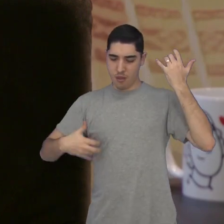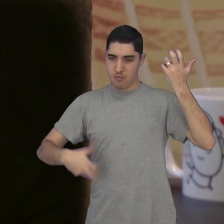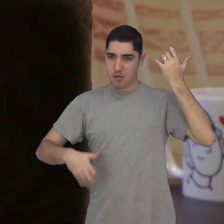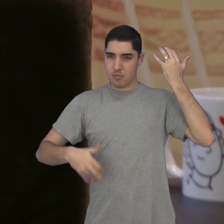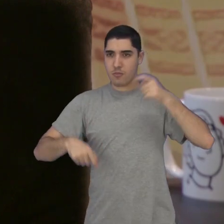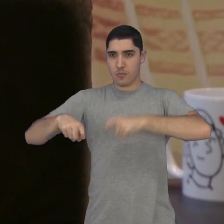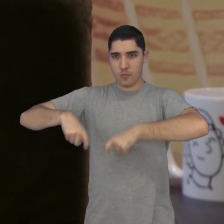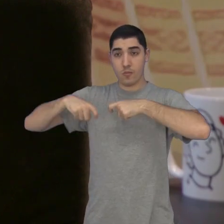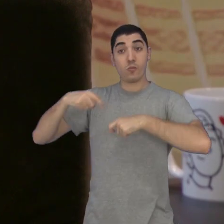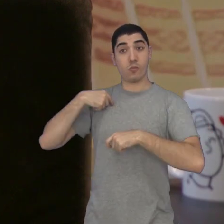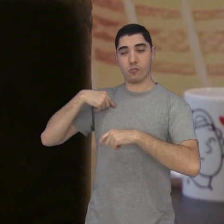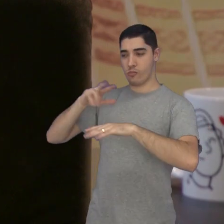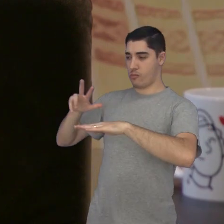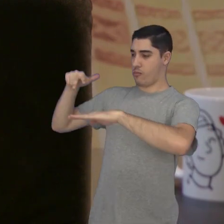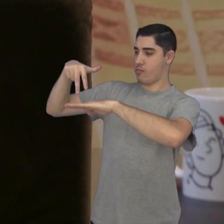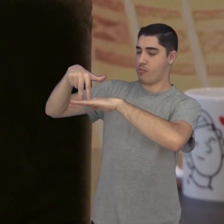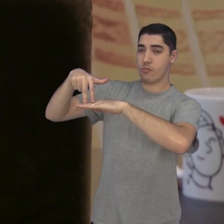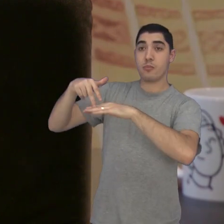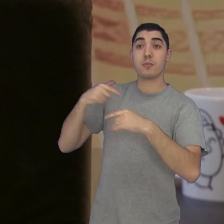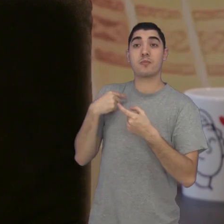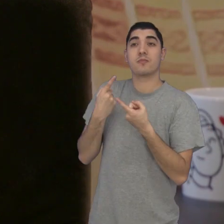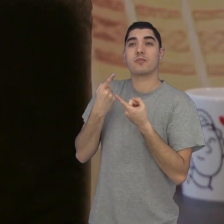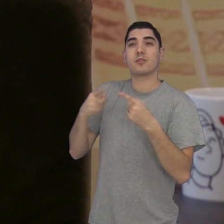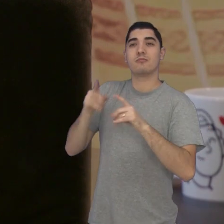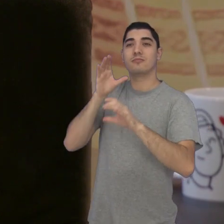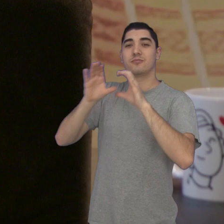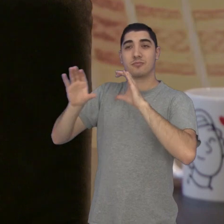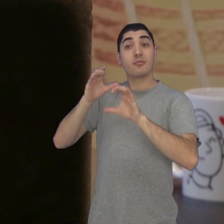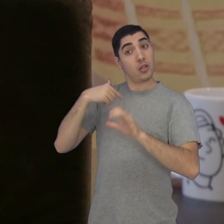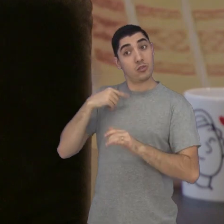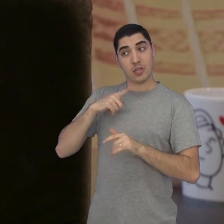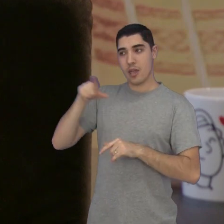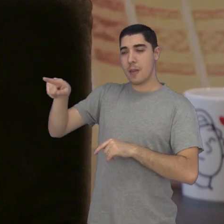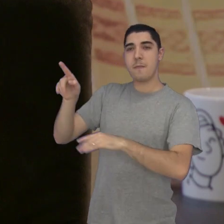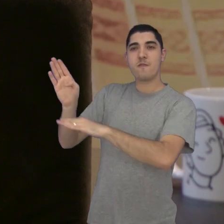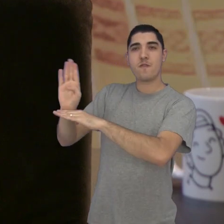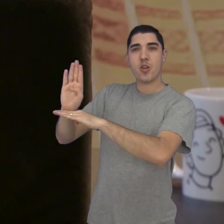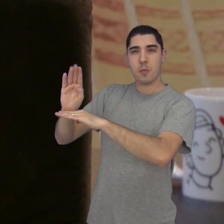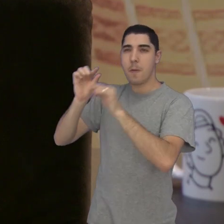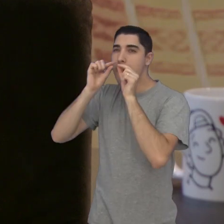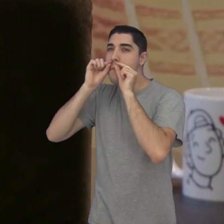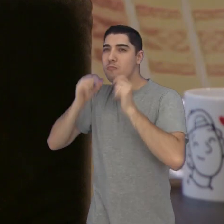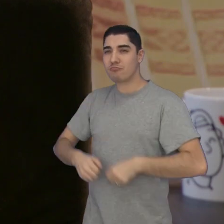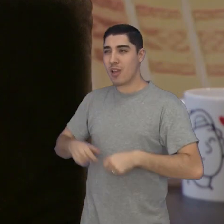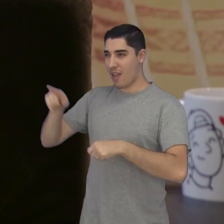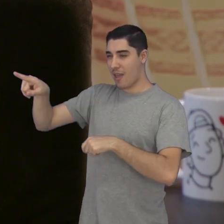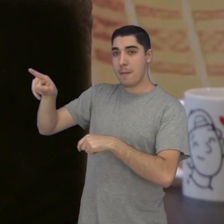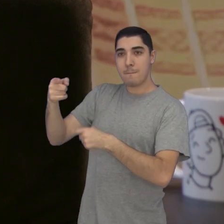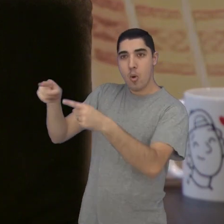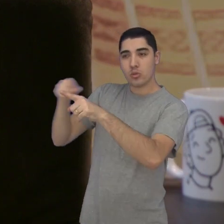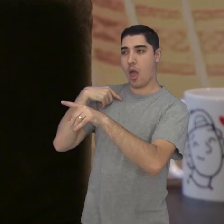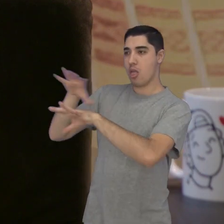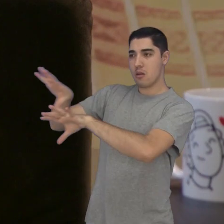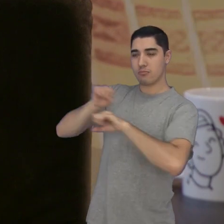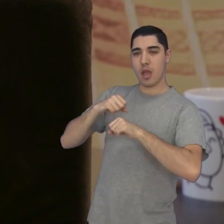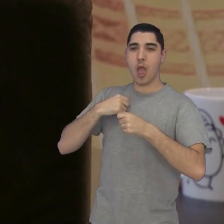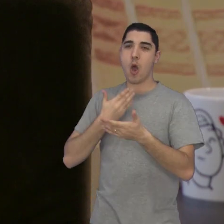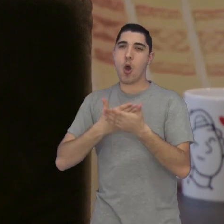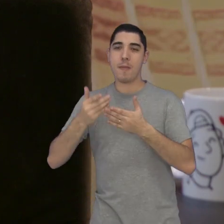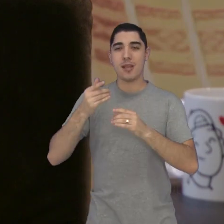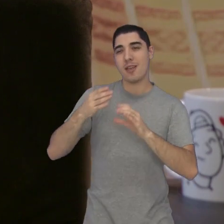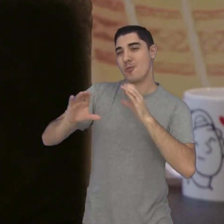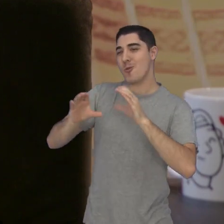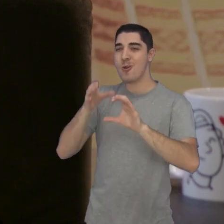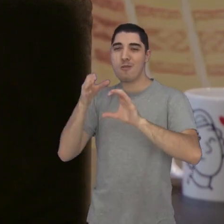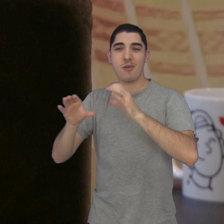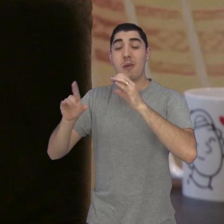típica, lotado, e subi no palco para cantar. Cantei uma música do filme, contei uns causos, e o povo começou a dar risada,